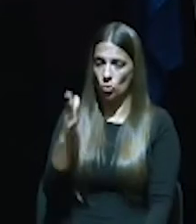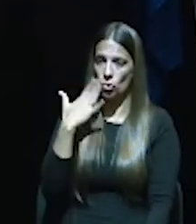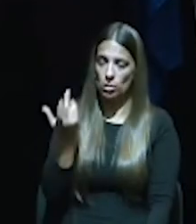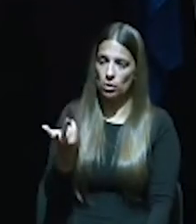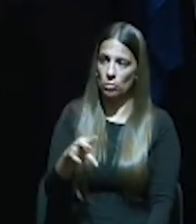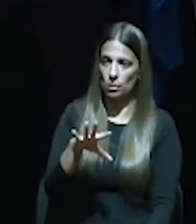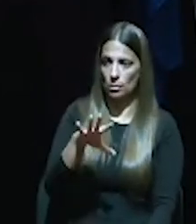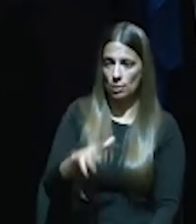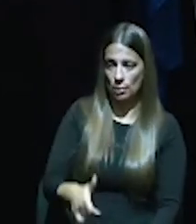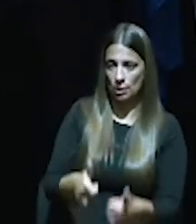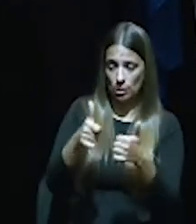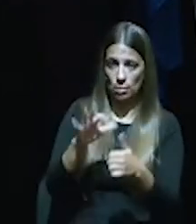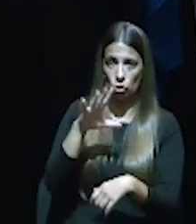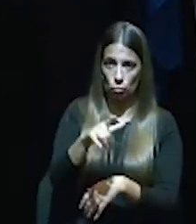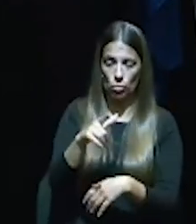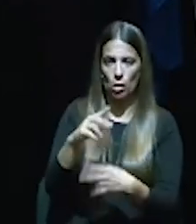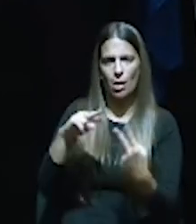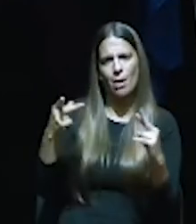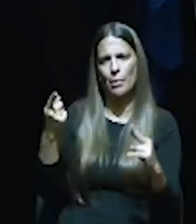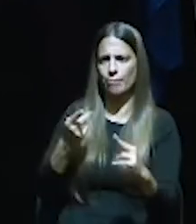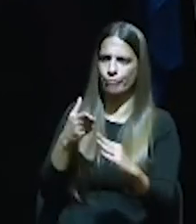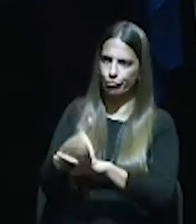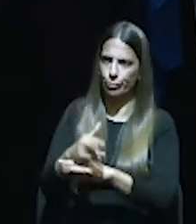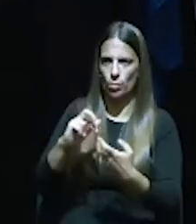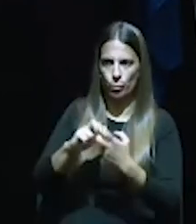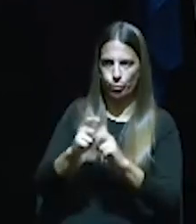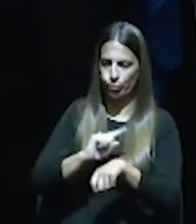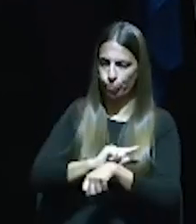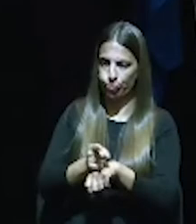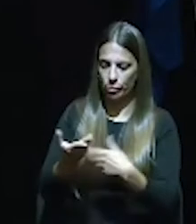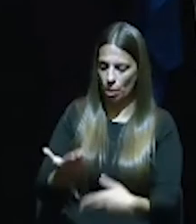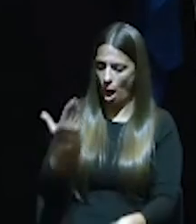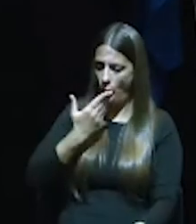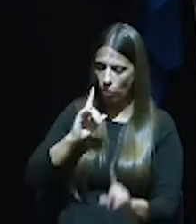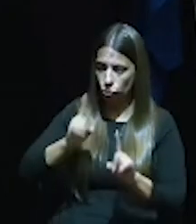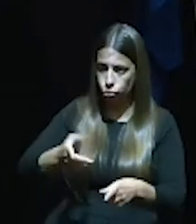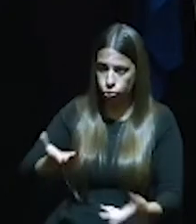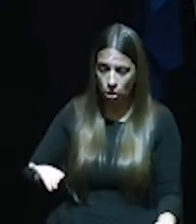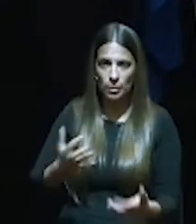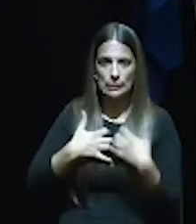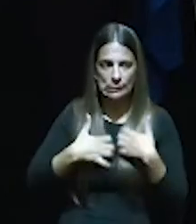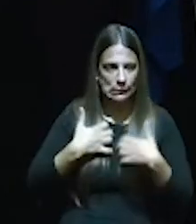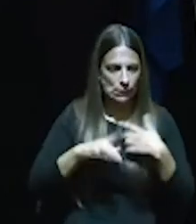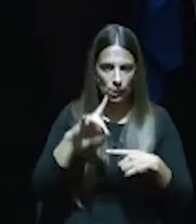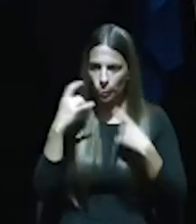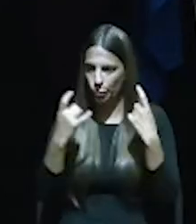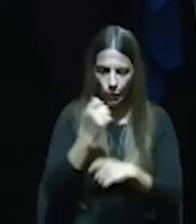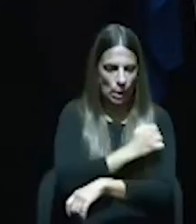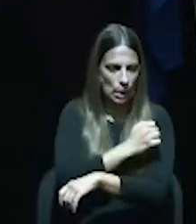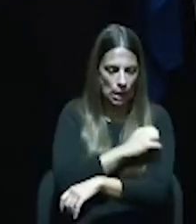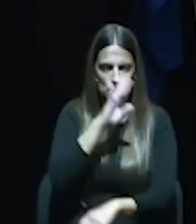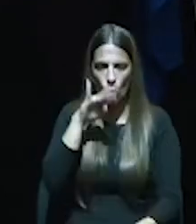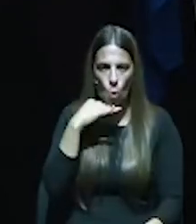cidade de Lisboa, o município deve intervir. Este é um problema imediato, as aulas já começaram. A ansiedade da procura de casa ou viver num